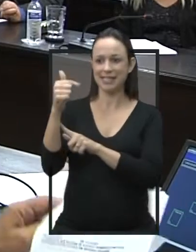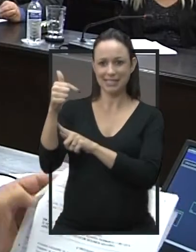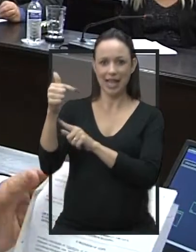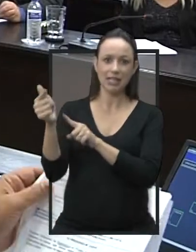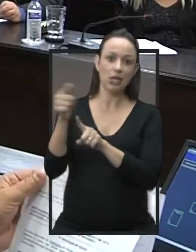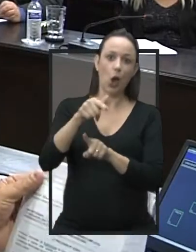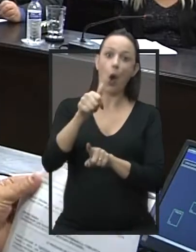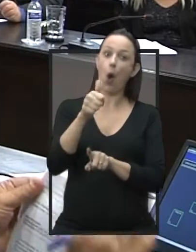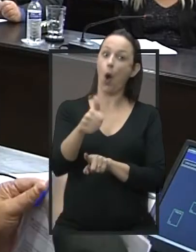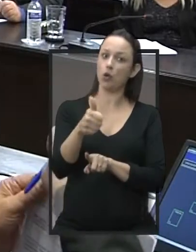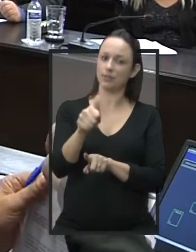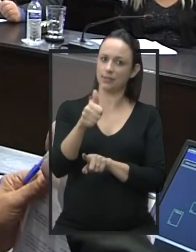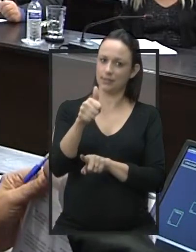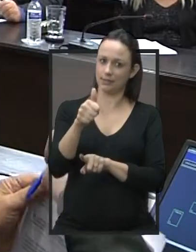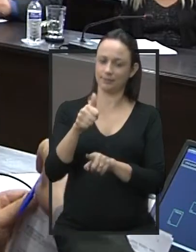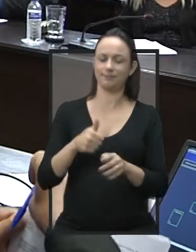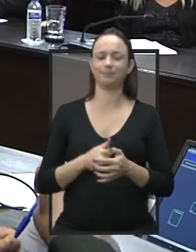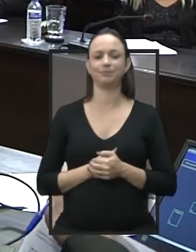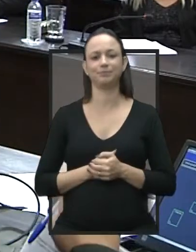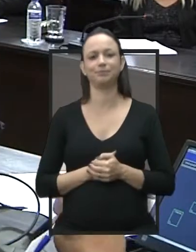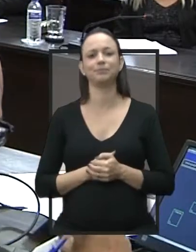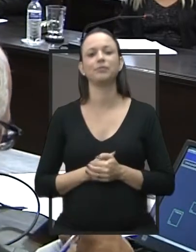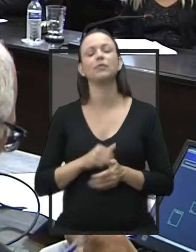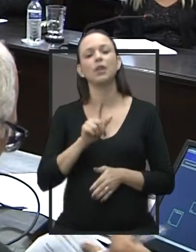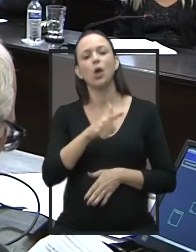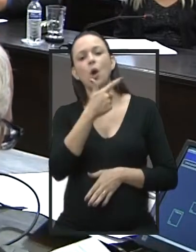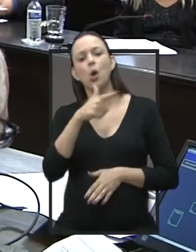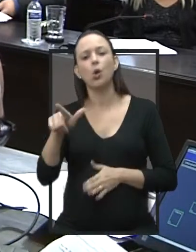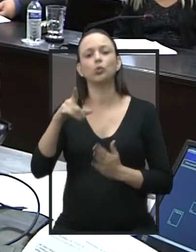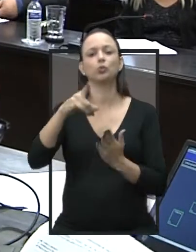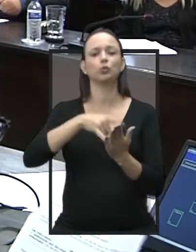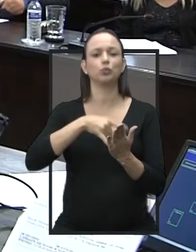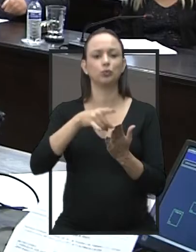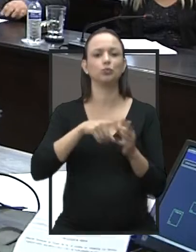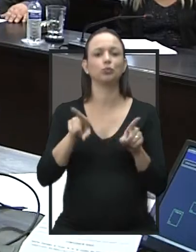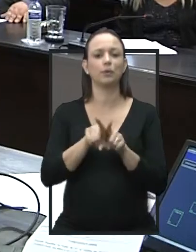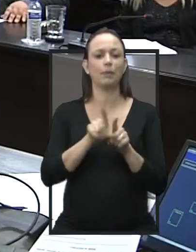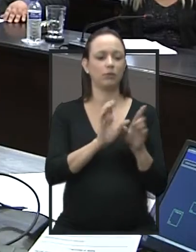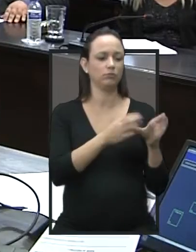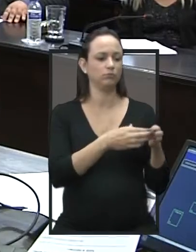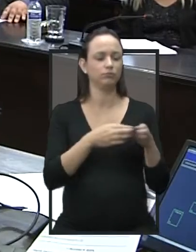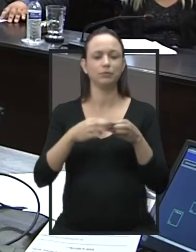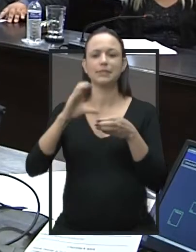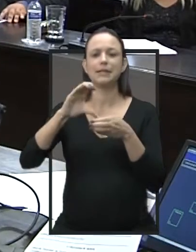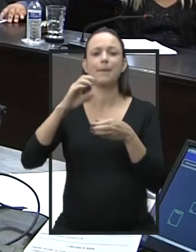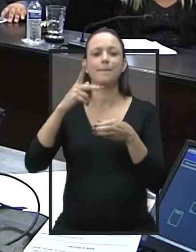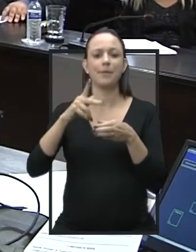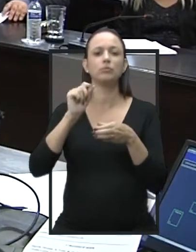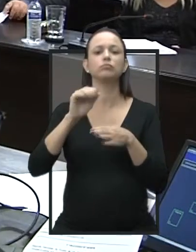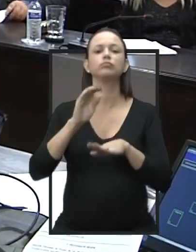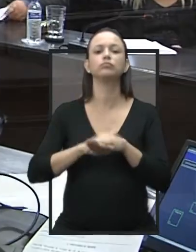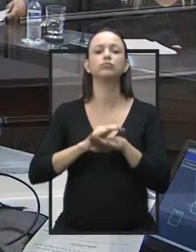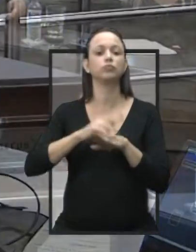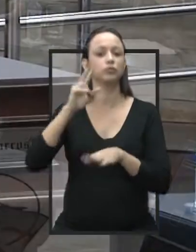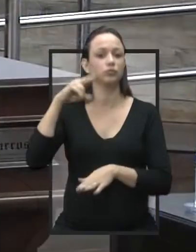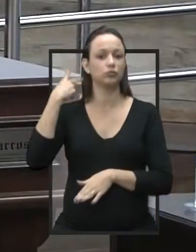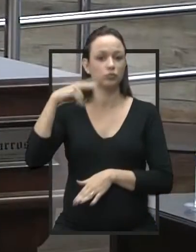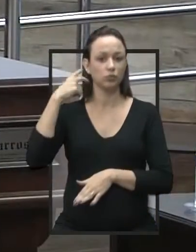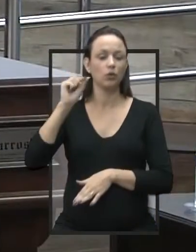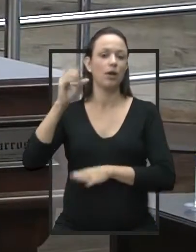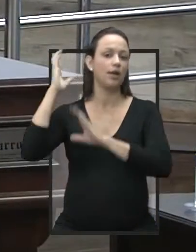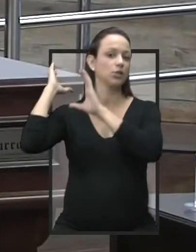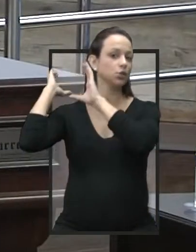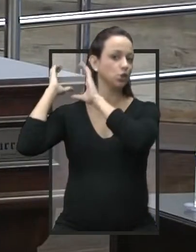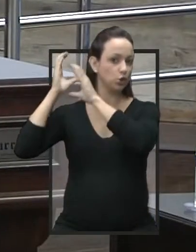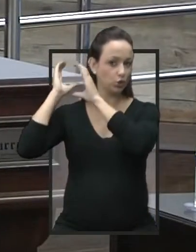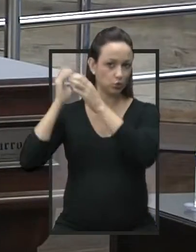para 11 vereadores e outro documento que entrou como objeto de deliberação é iniciativa do vereador tito